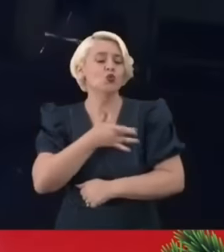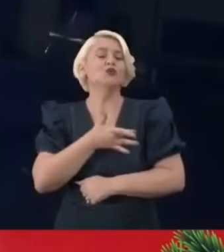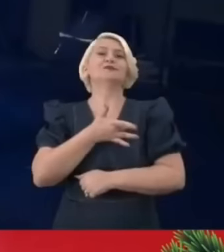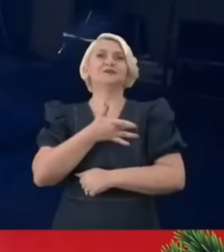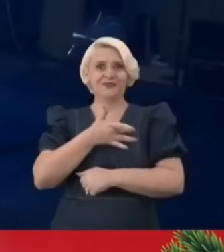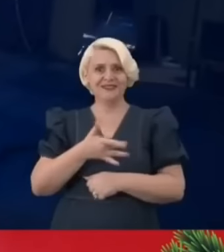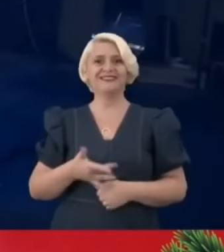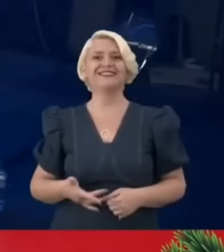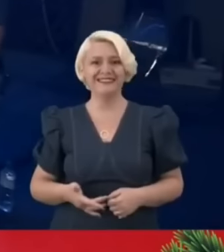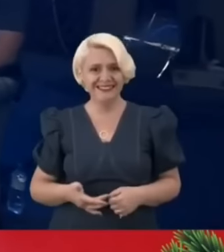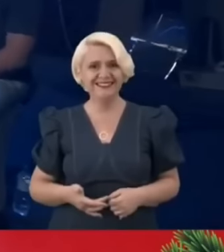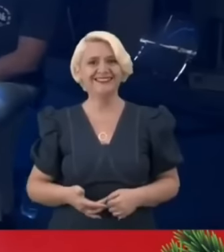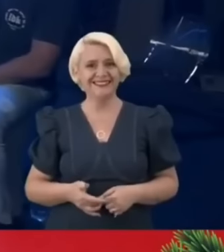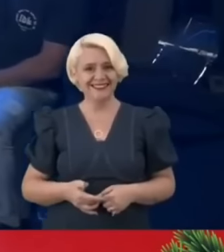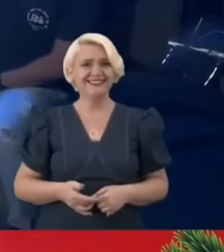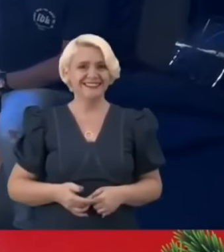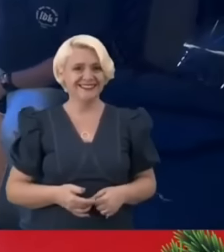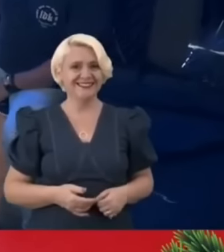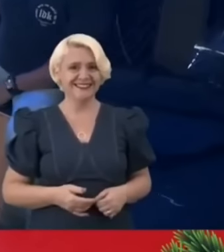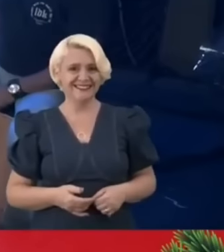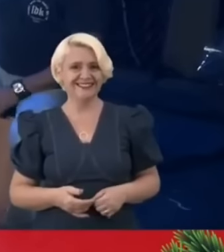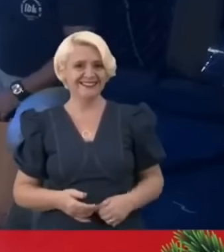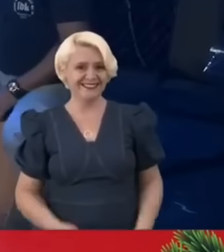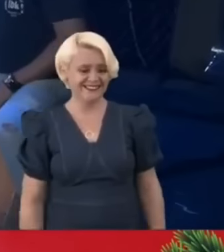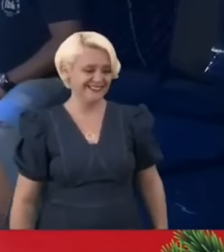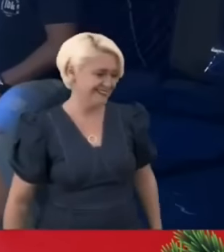A melhor versão, melhor versão.